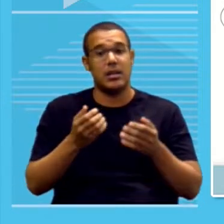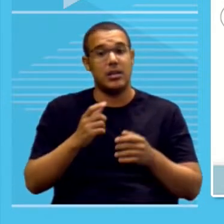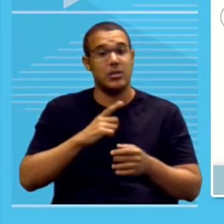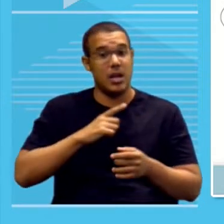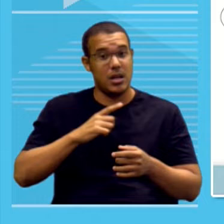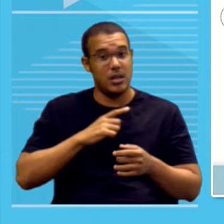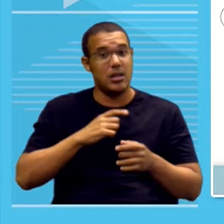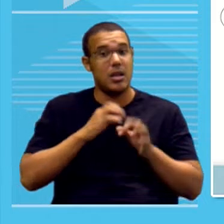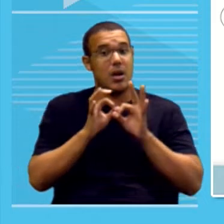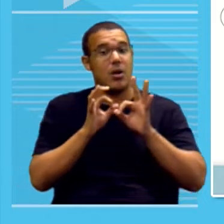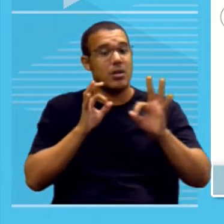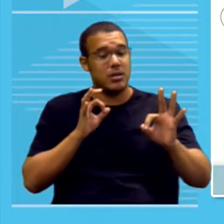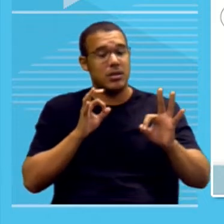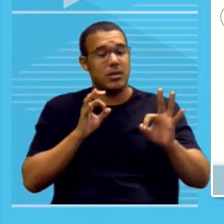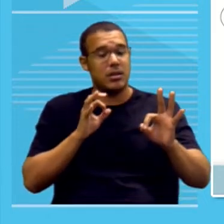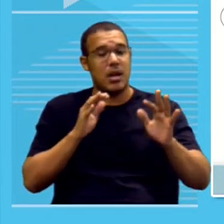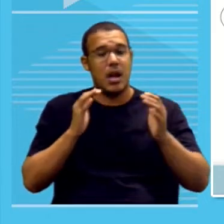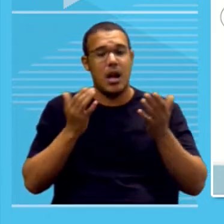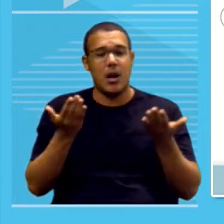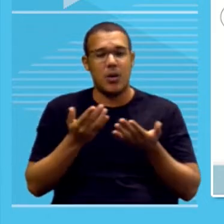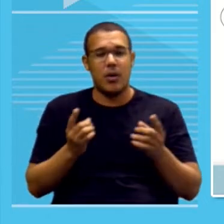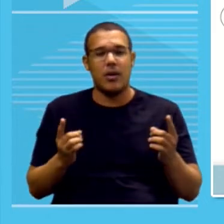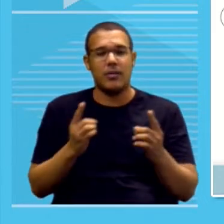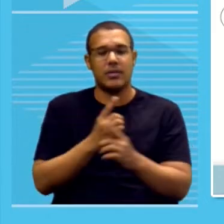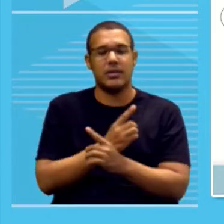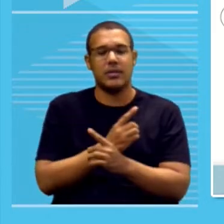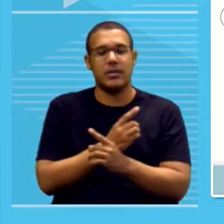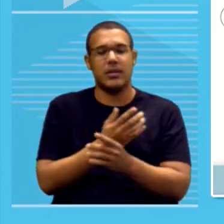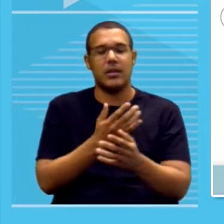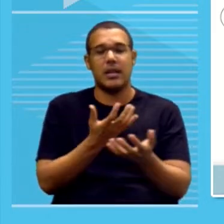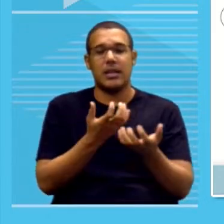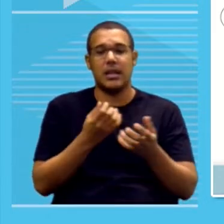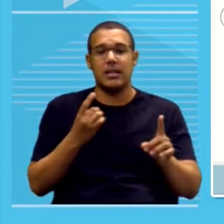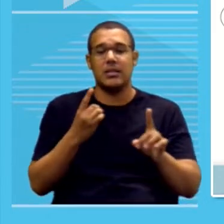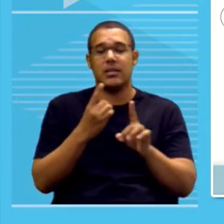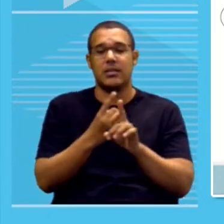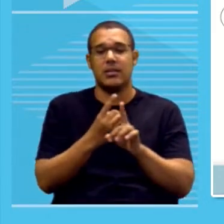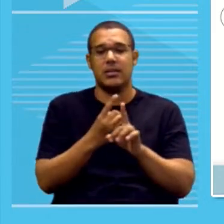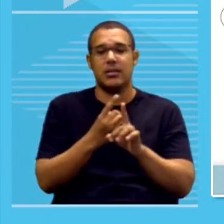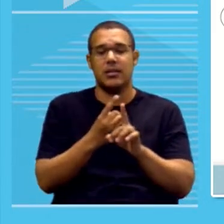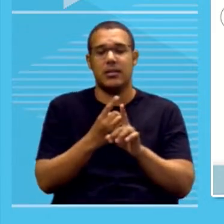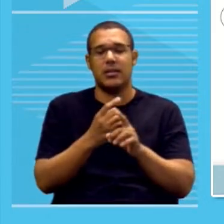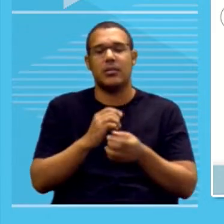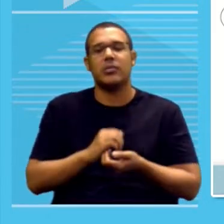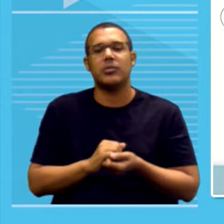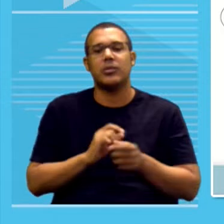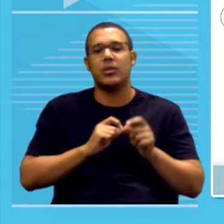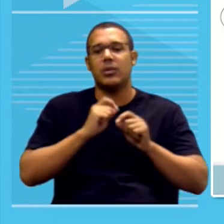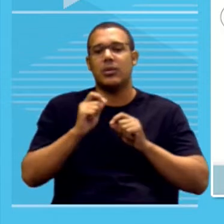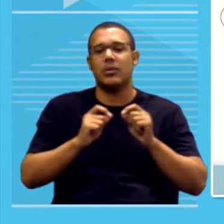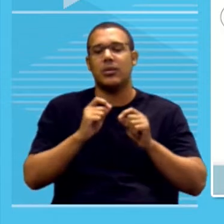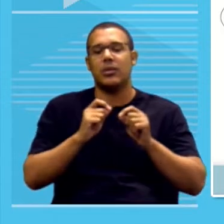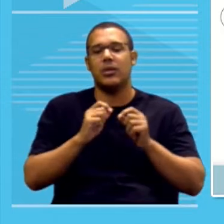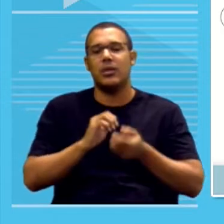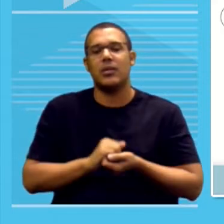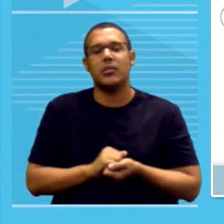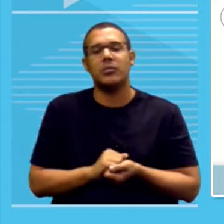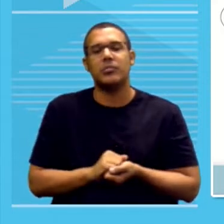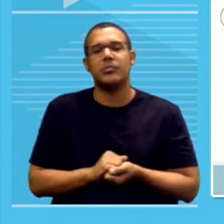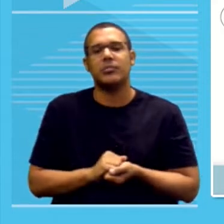dá distância entre os pontos fazer o processo inverso e ele quer que você encontre ou um abscissa ou uma ordenada